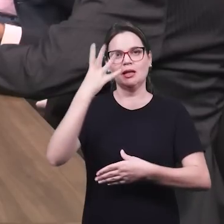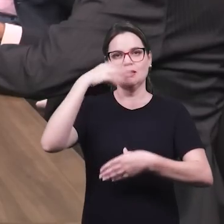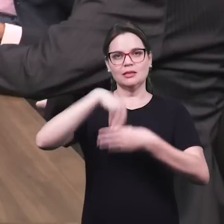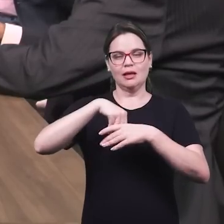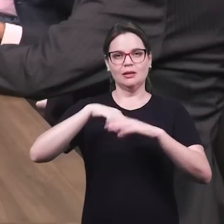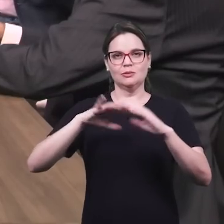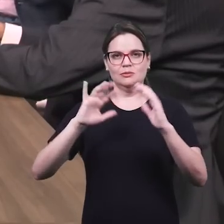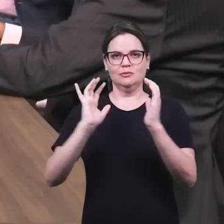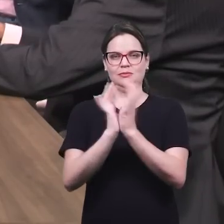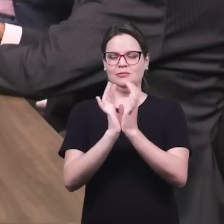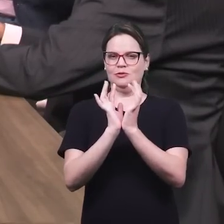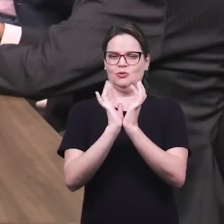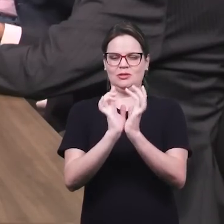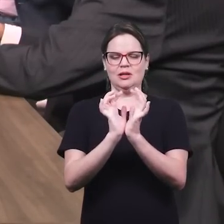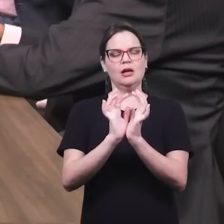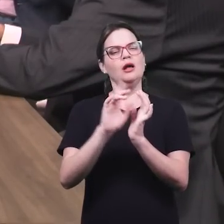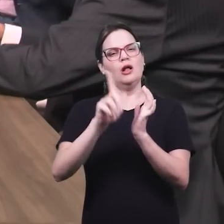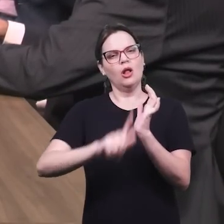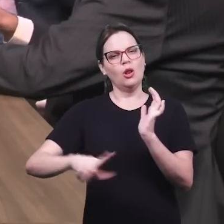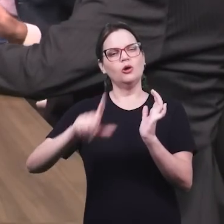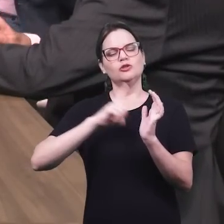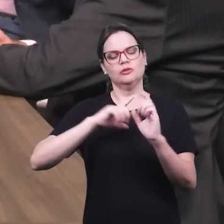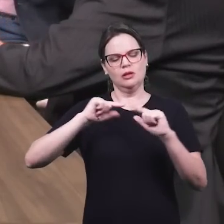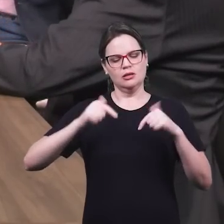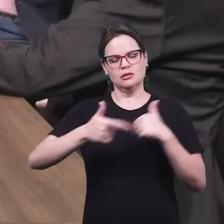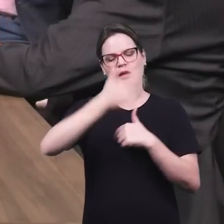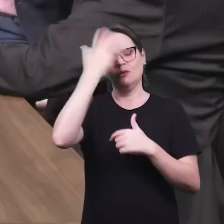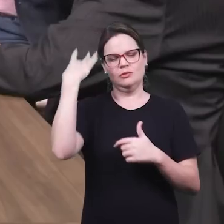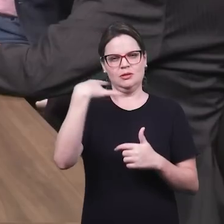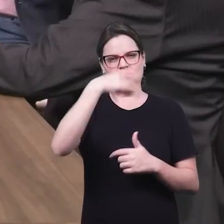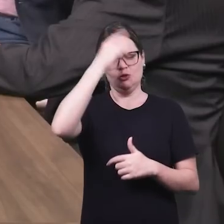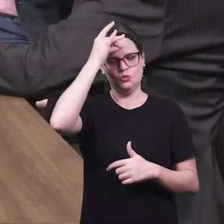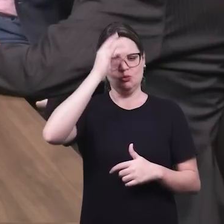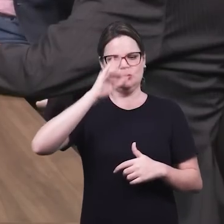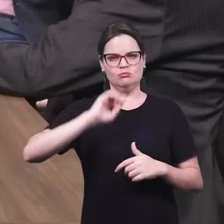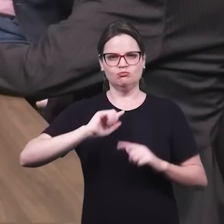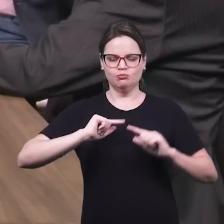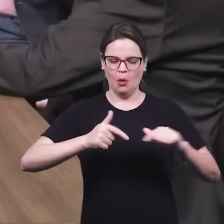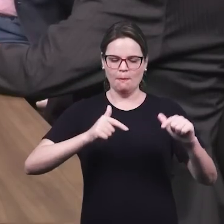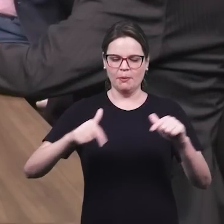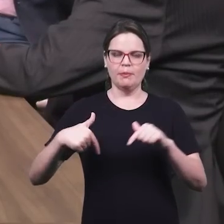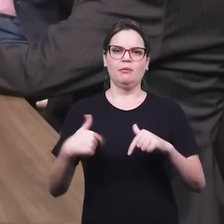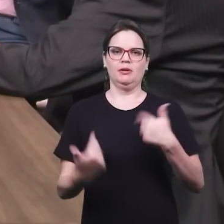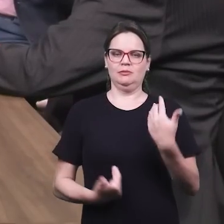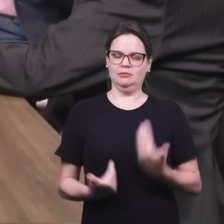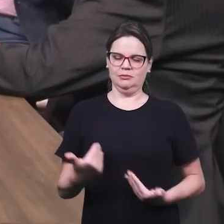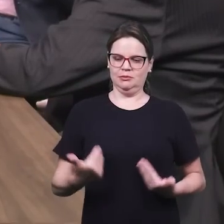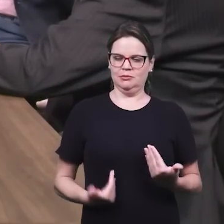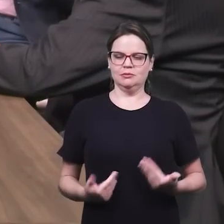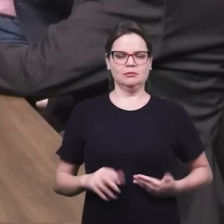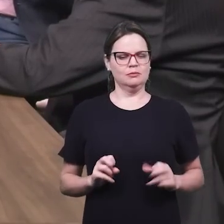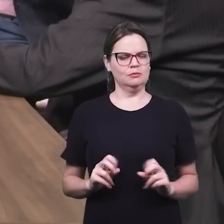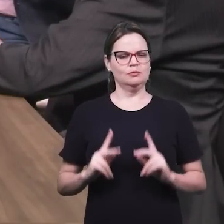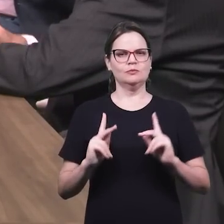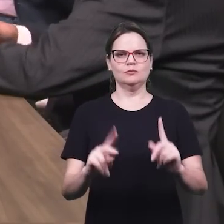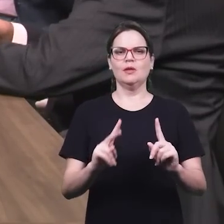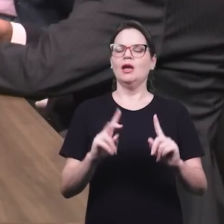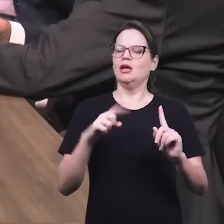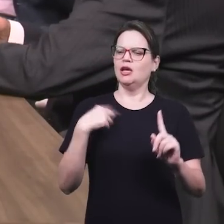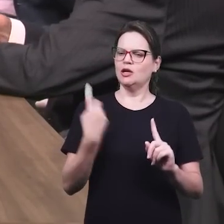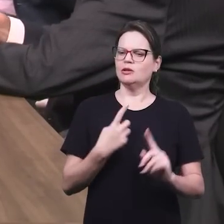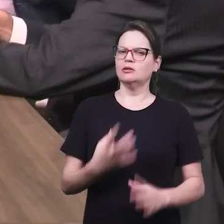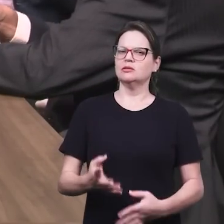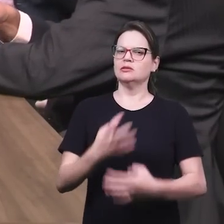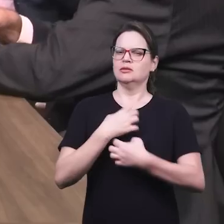Né? Evidentemente que a operação do Espírito Santo ela é constante na vida do crente, e isso o impulsiona